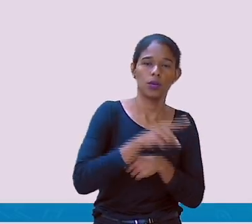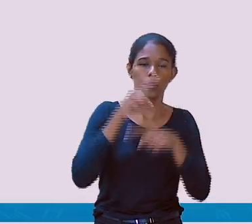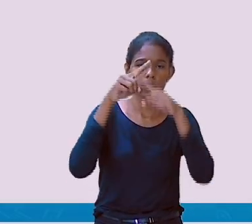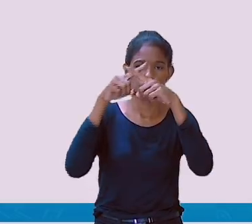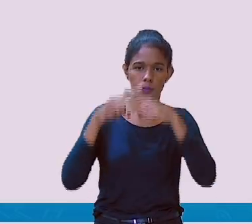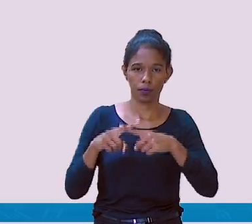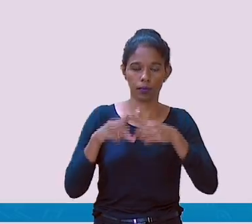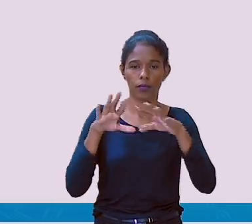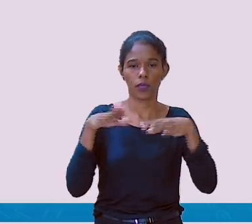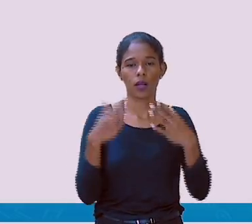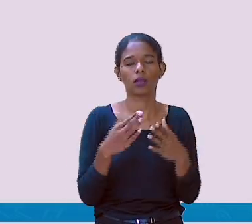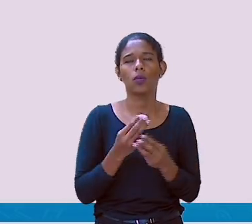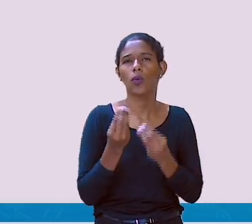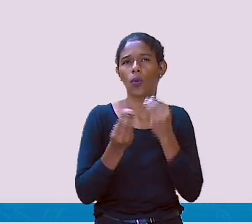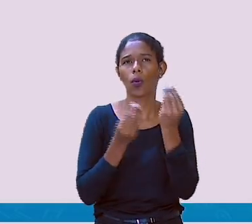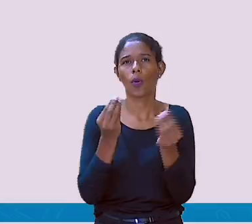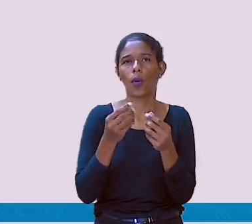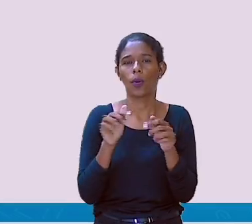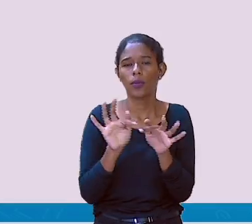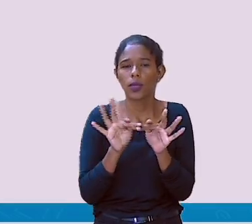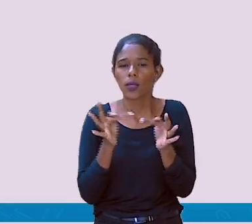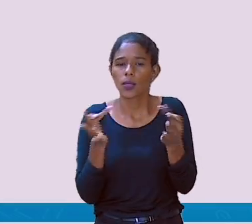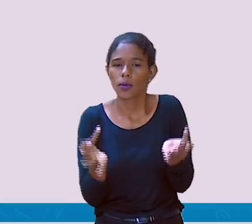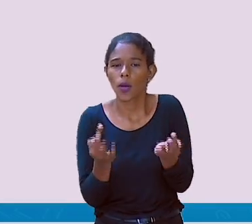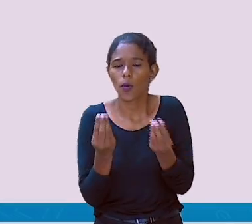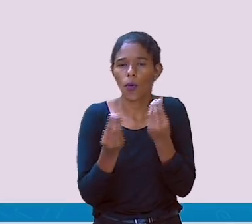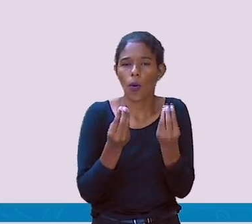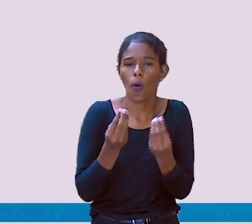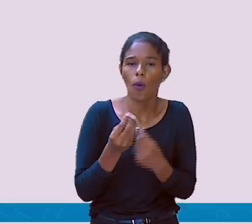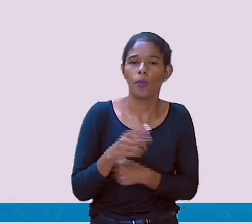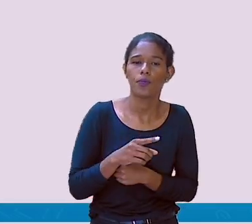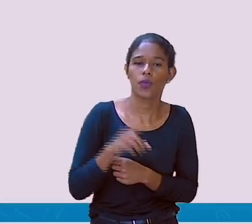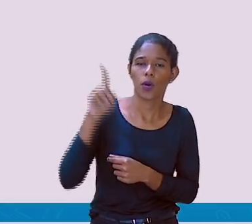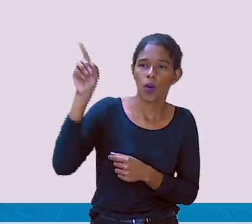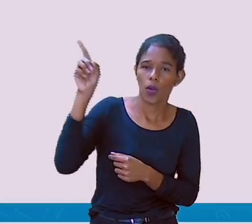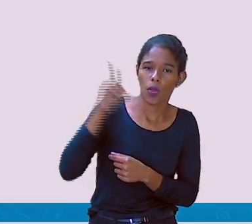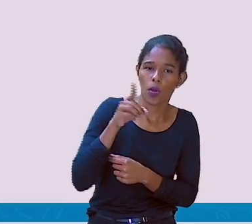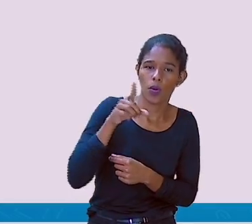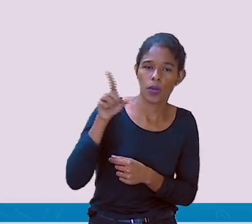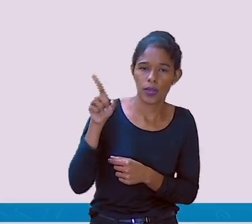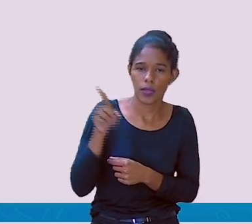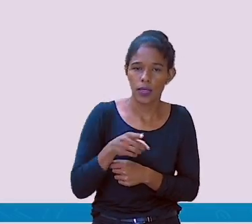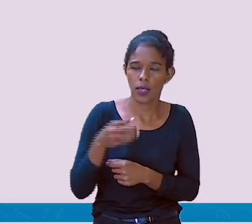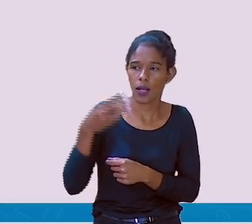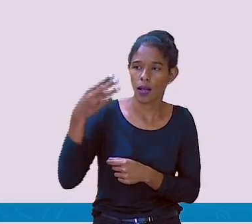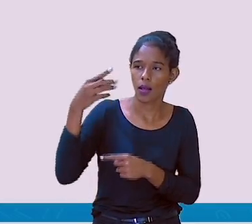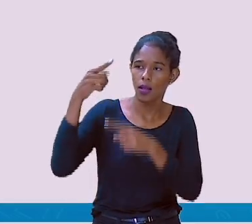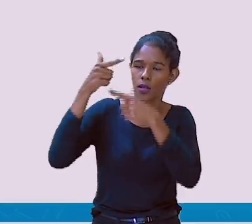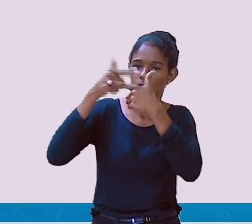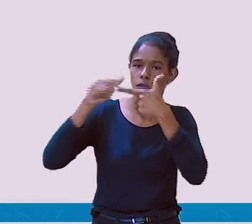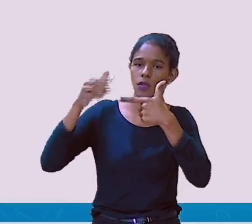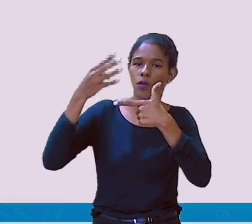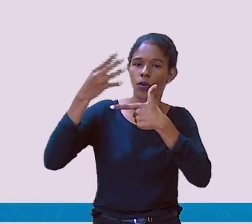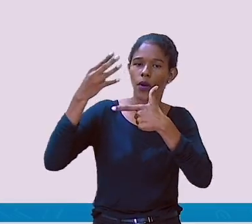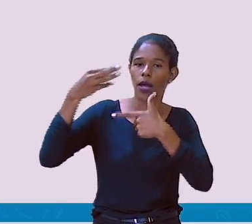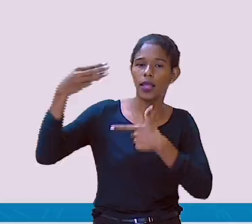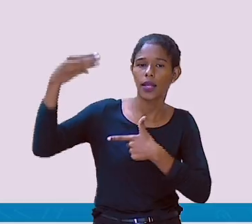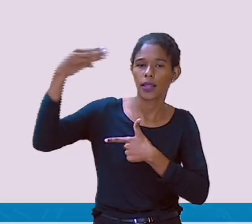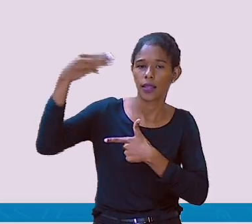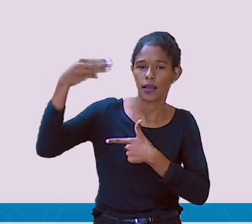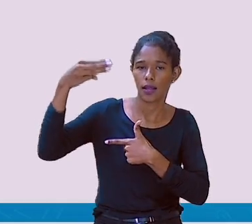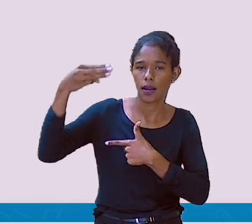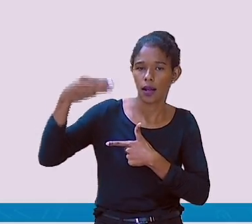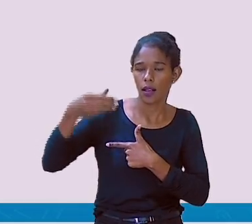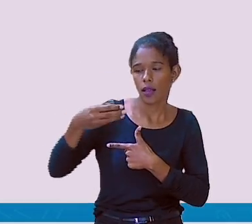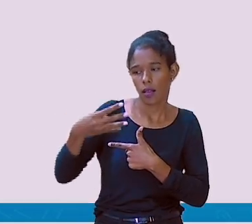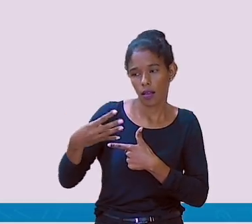vou simplificar 12, 16 por 4. Vai dar 3. 16 por 4